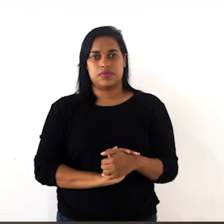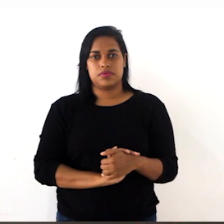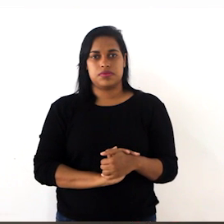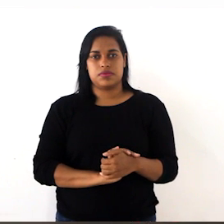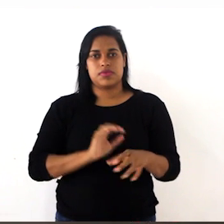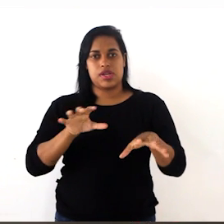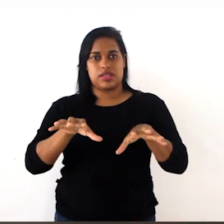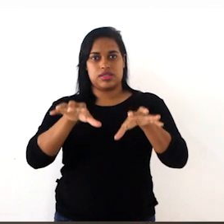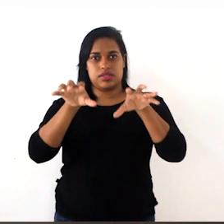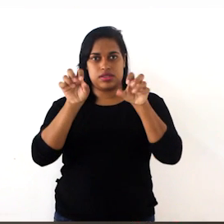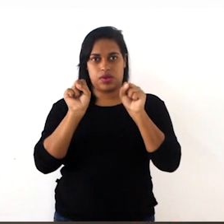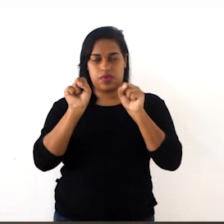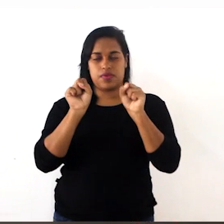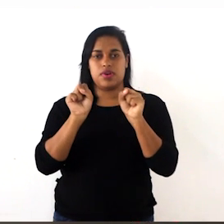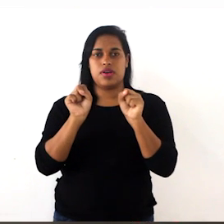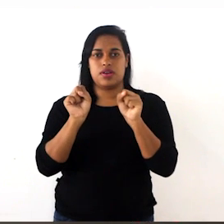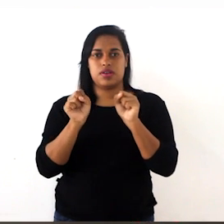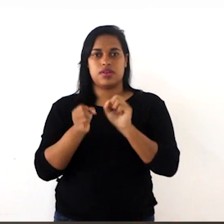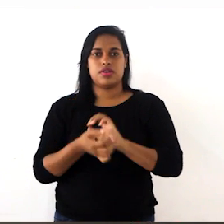Salvar.